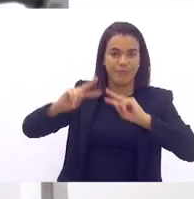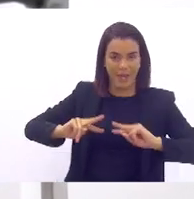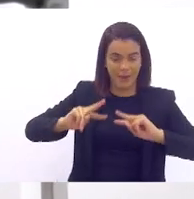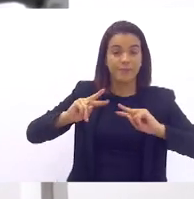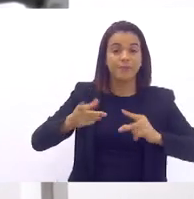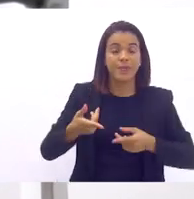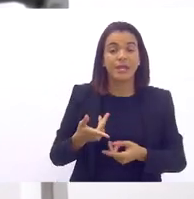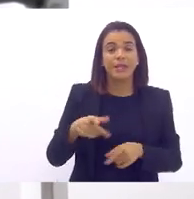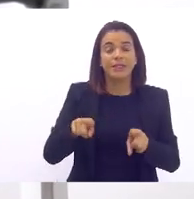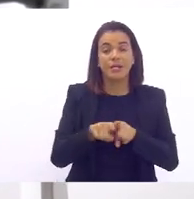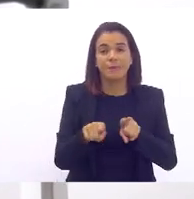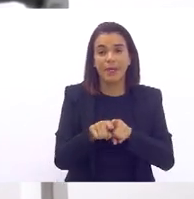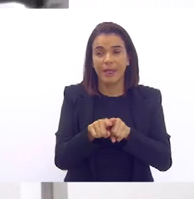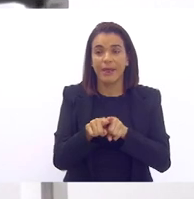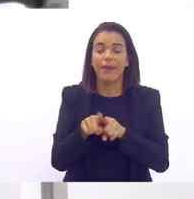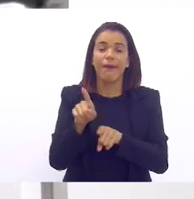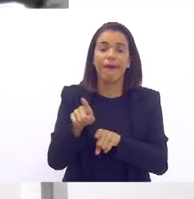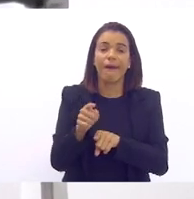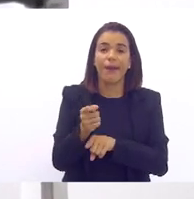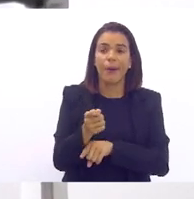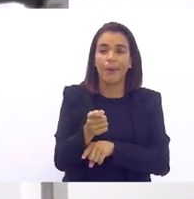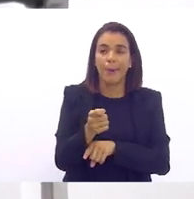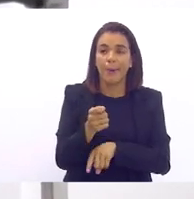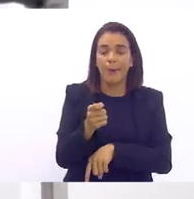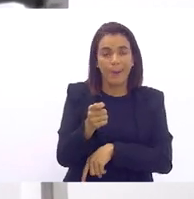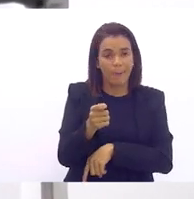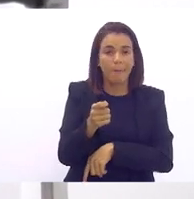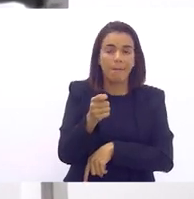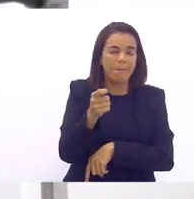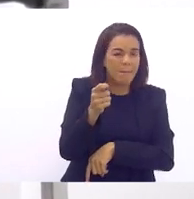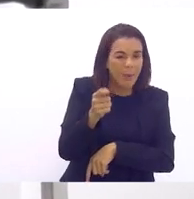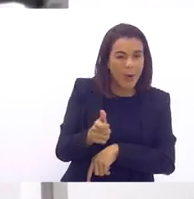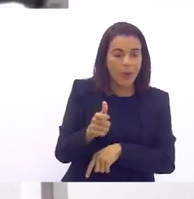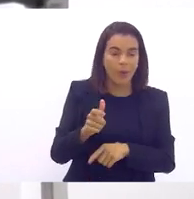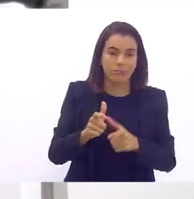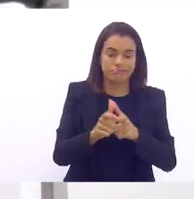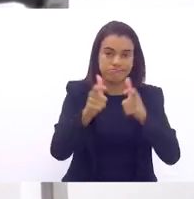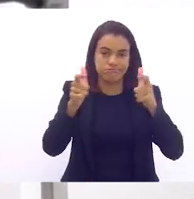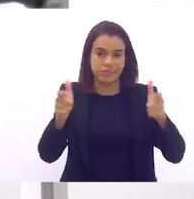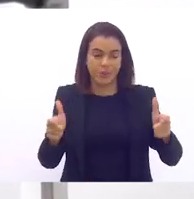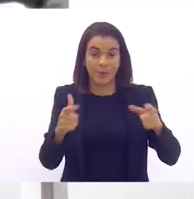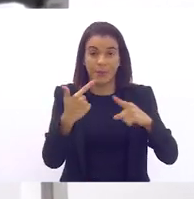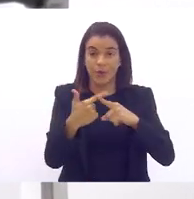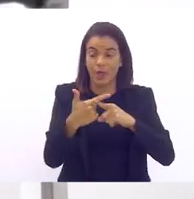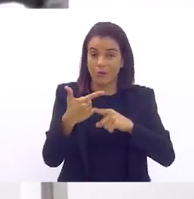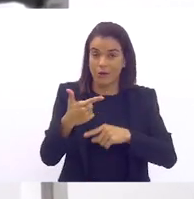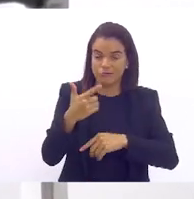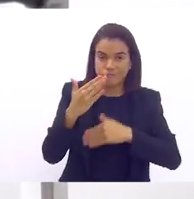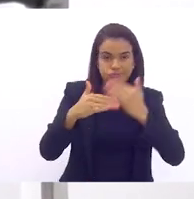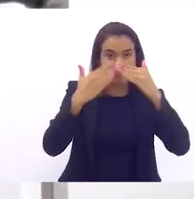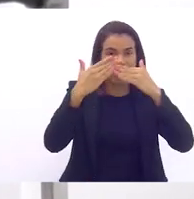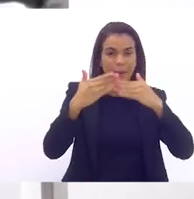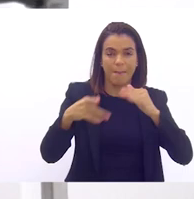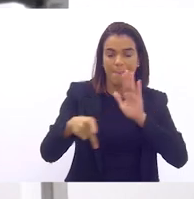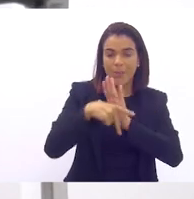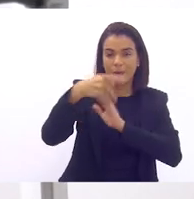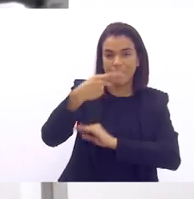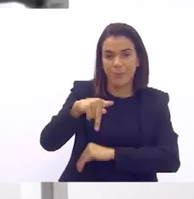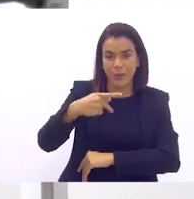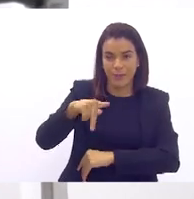a nacionalização é um pouco eh maior porque nós avançamos na produção das proteínas localmente